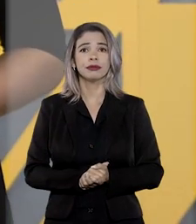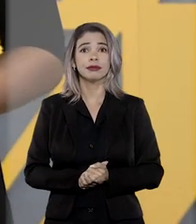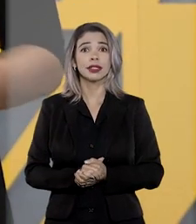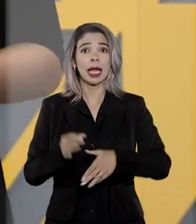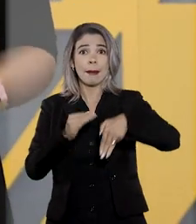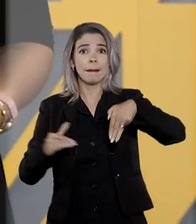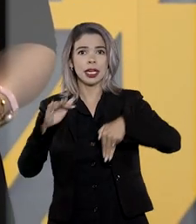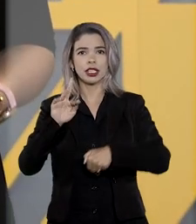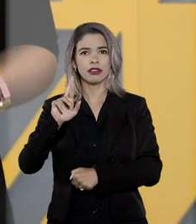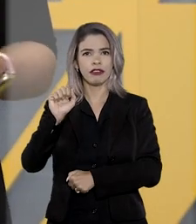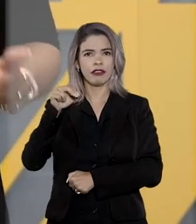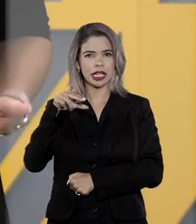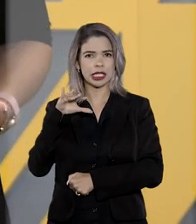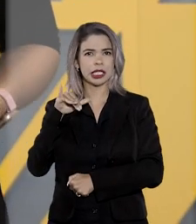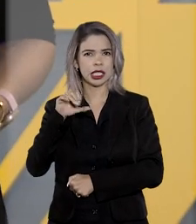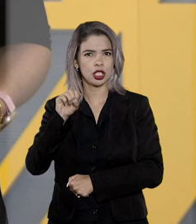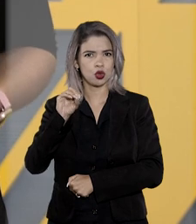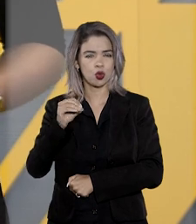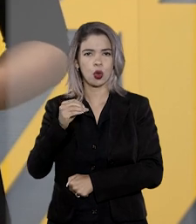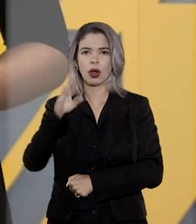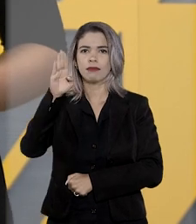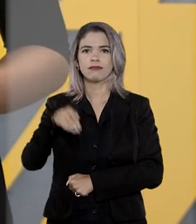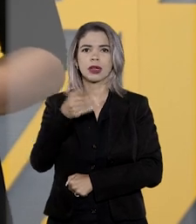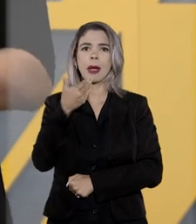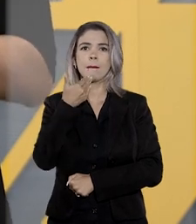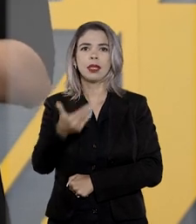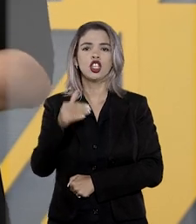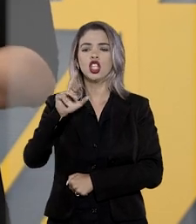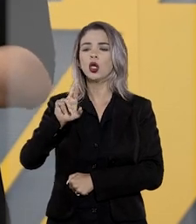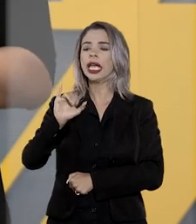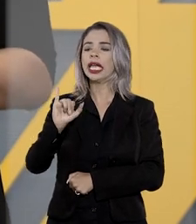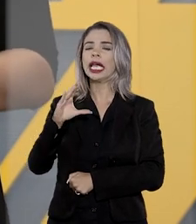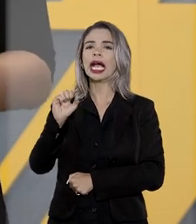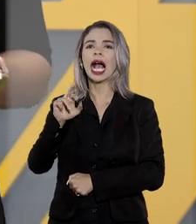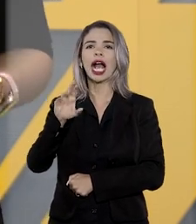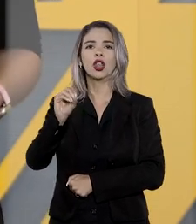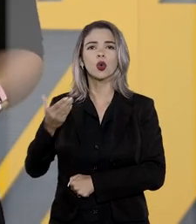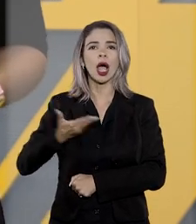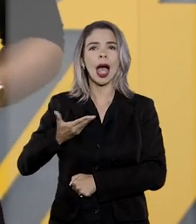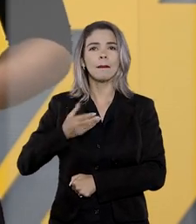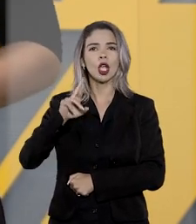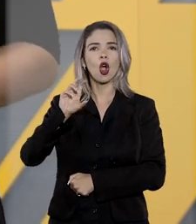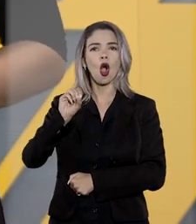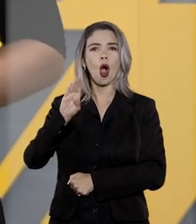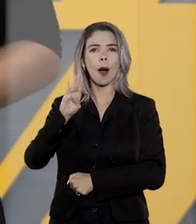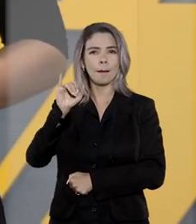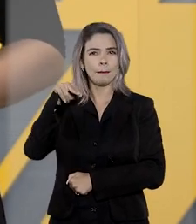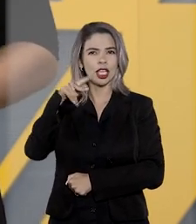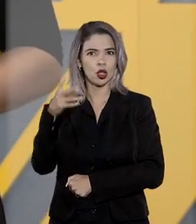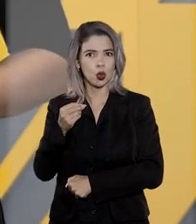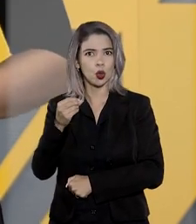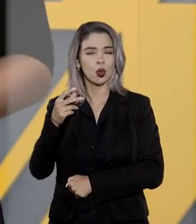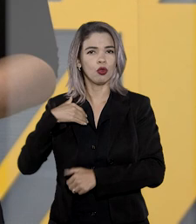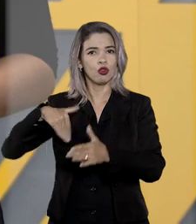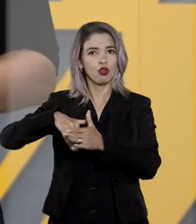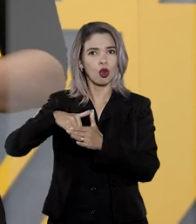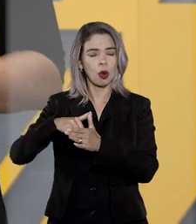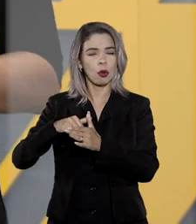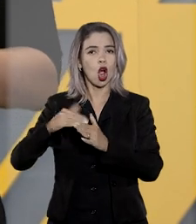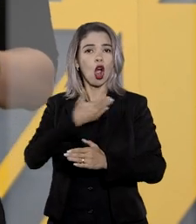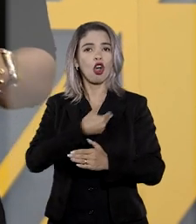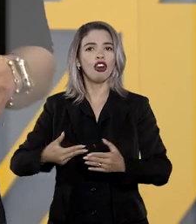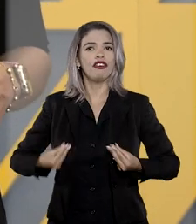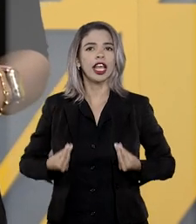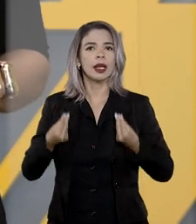o ministro Francisco Falcão negou o pedido de Ricardo Falco, amigo do jogador Robinho, para que o governo da Itália fornecesse